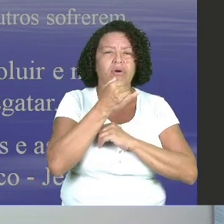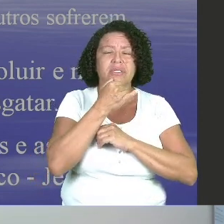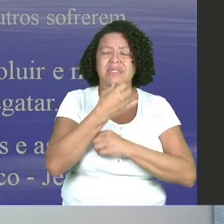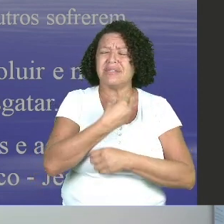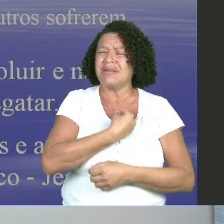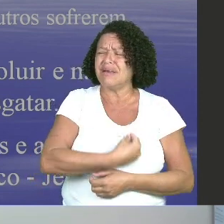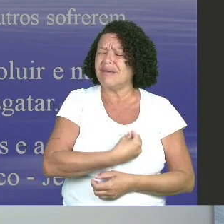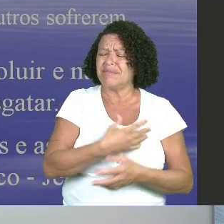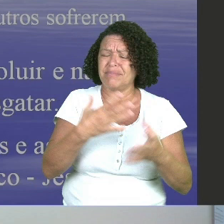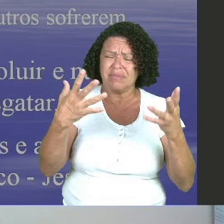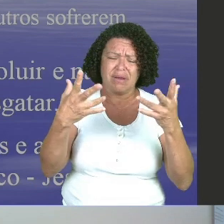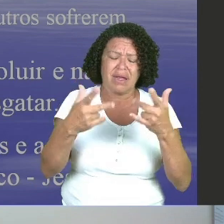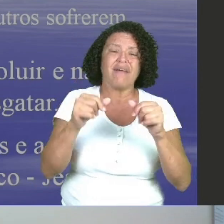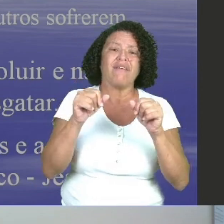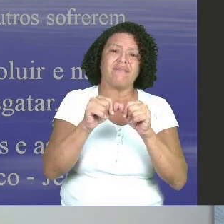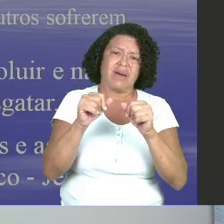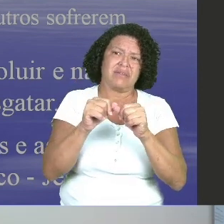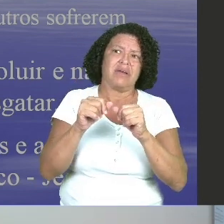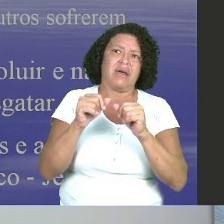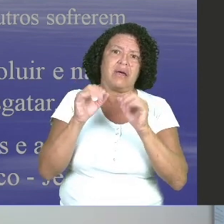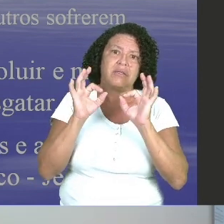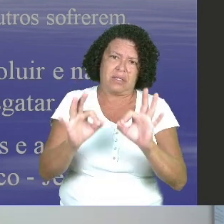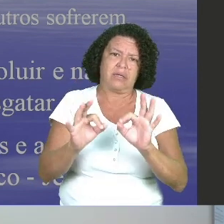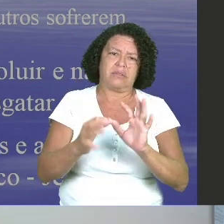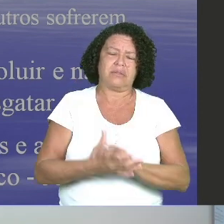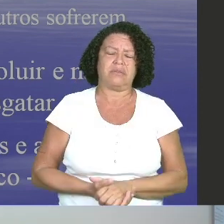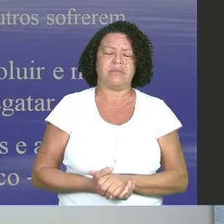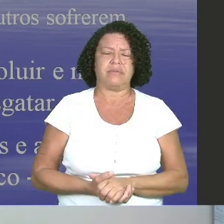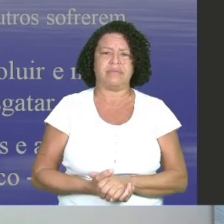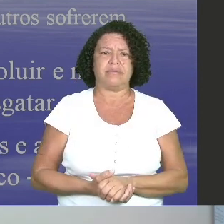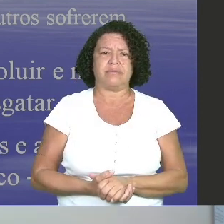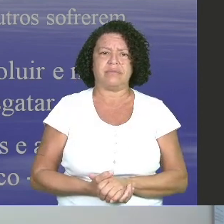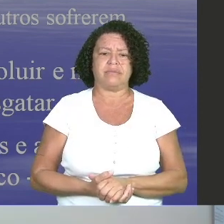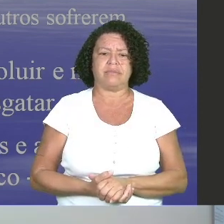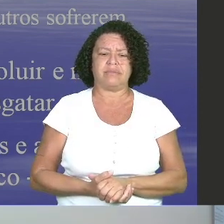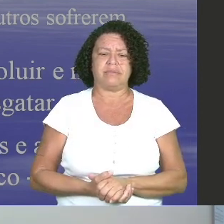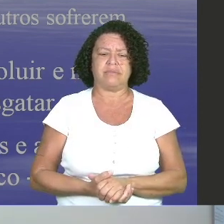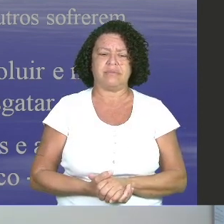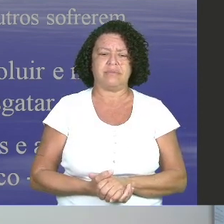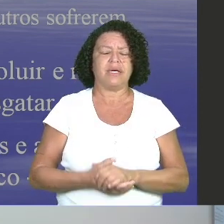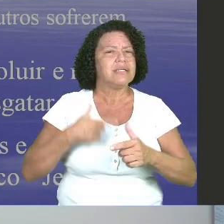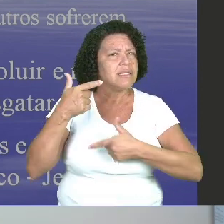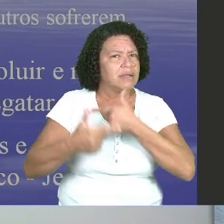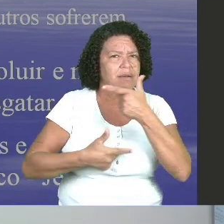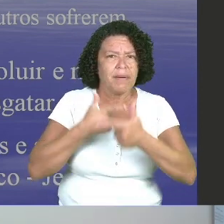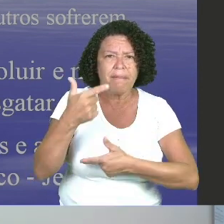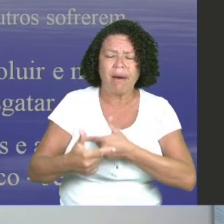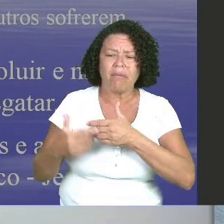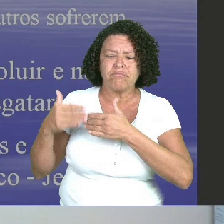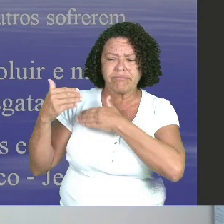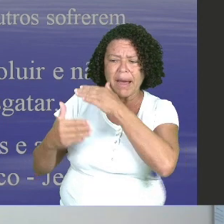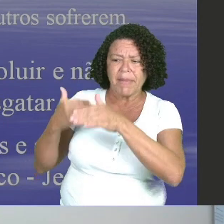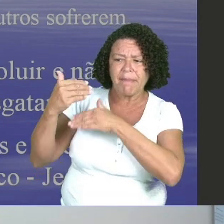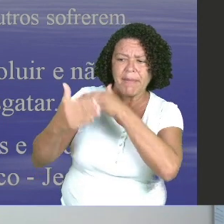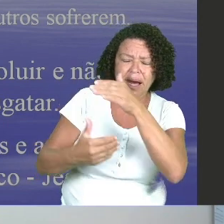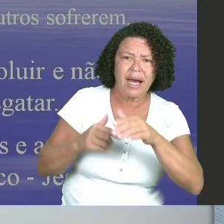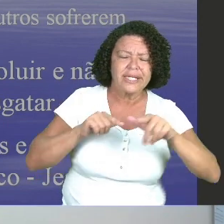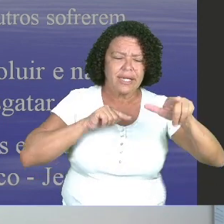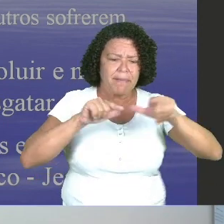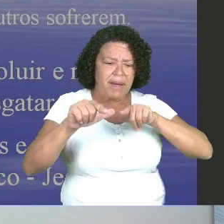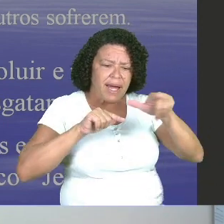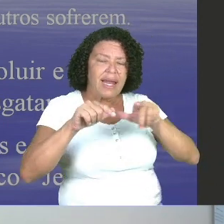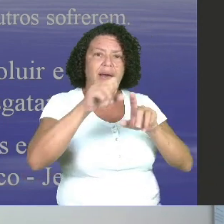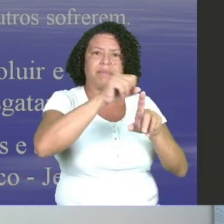fazer tudo certo. Trabalho, produção, trabalhar pela